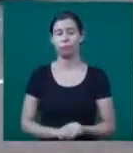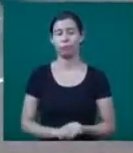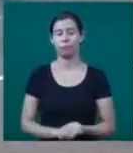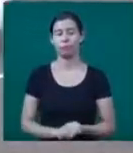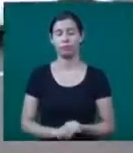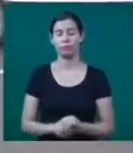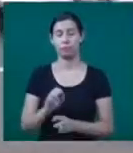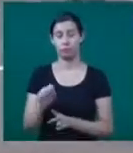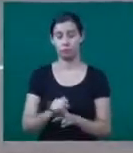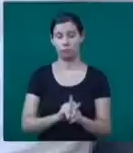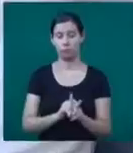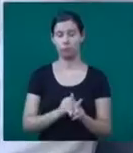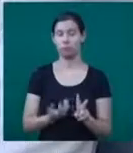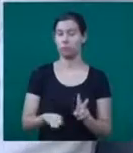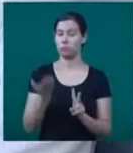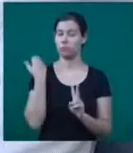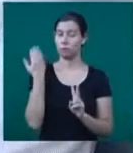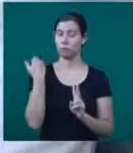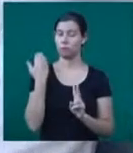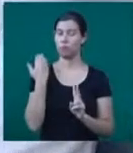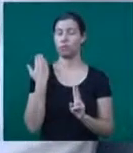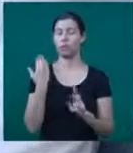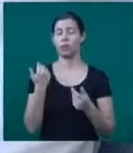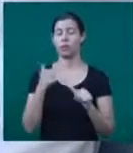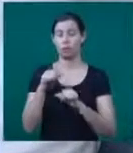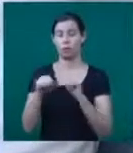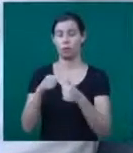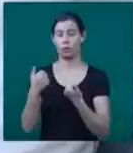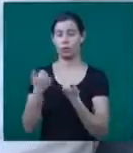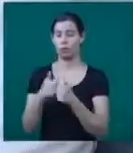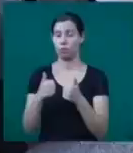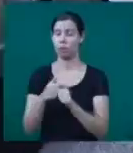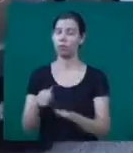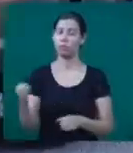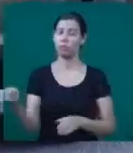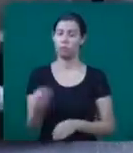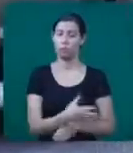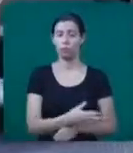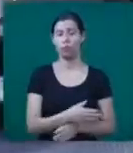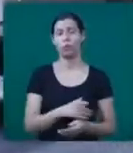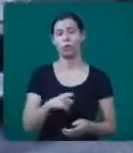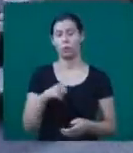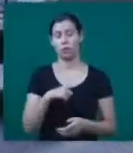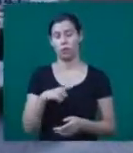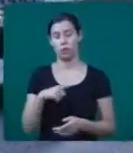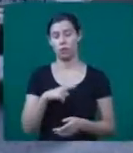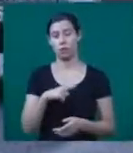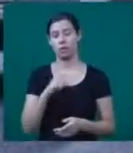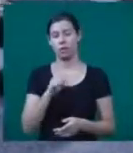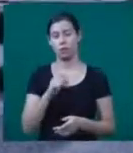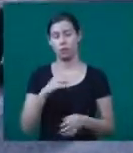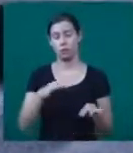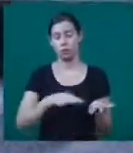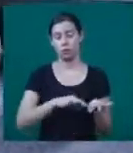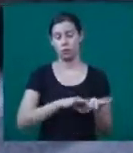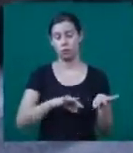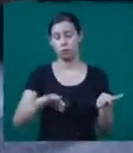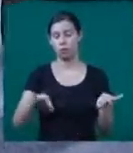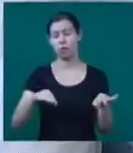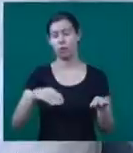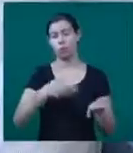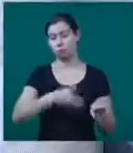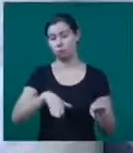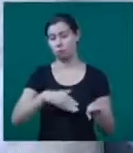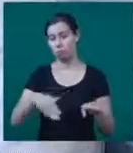uma renovação de frota. Na parte de trânsito, nós estamos fazendo a sinalização aí de alguns lugares. Nós sabemos que Uberlândia precisa de uma sinalização como um